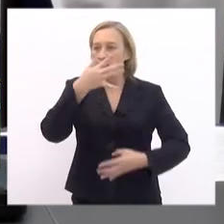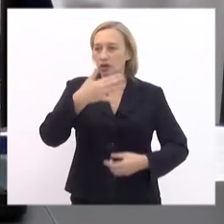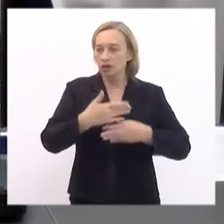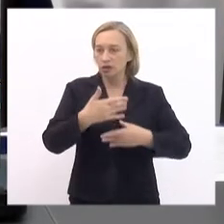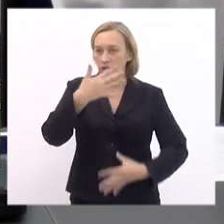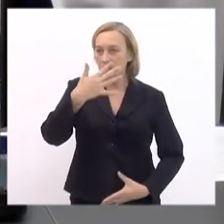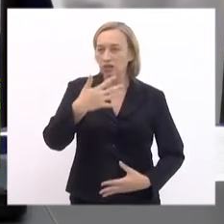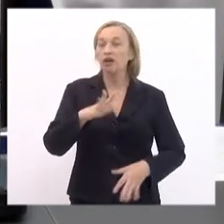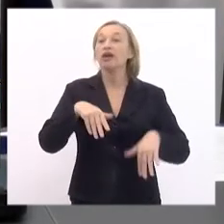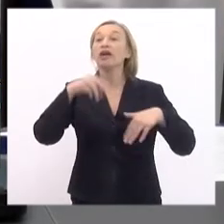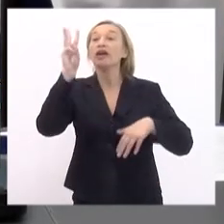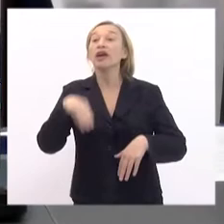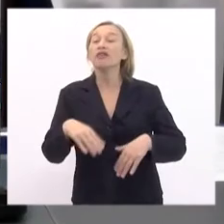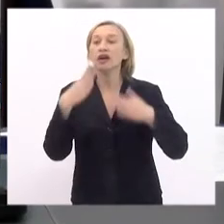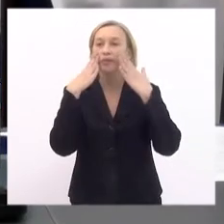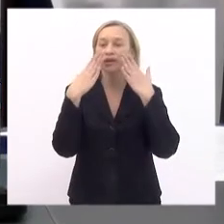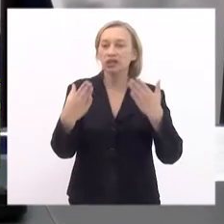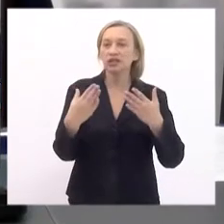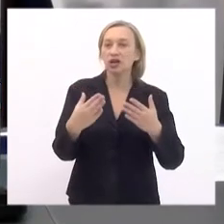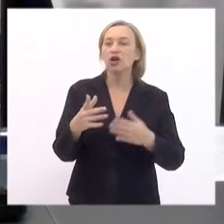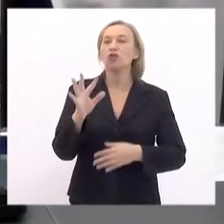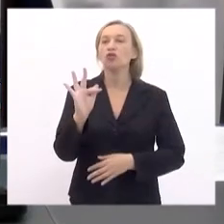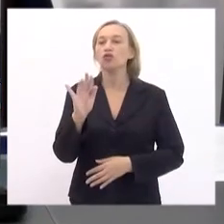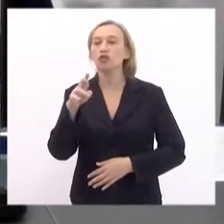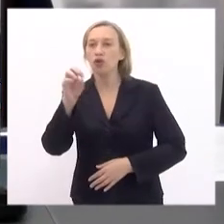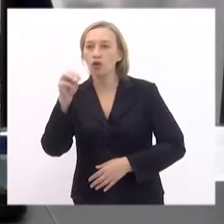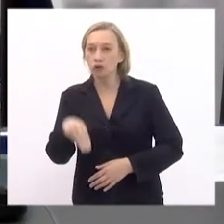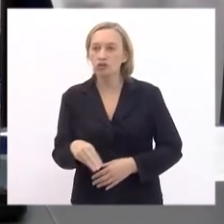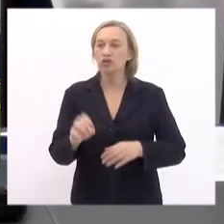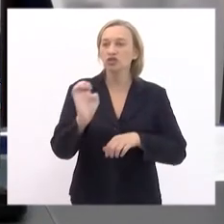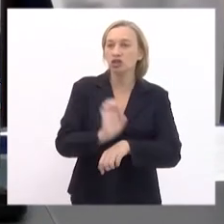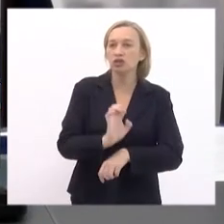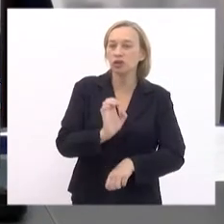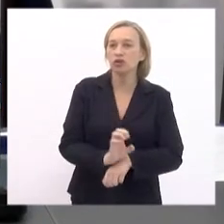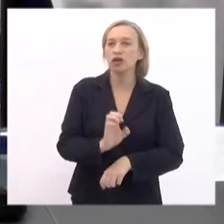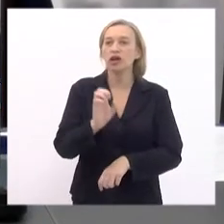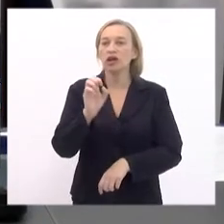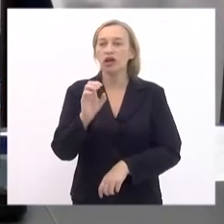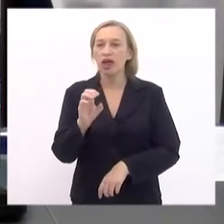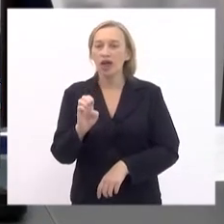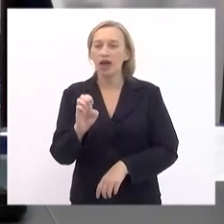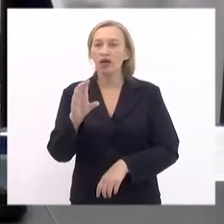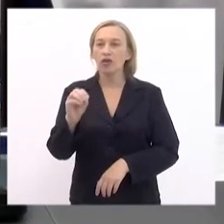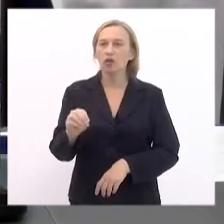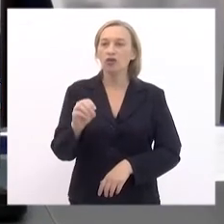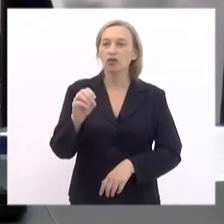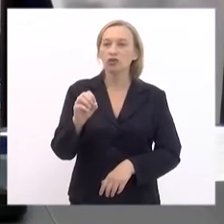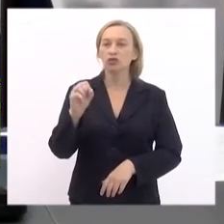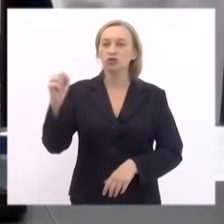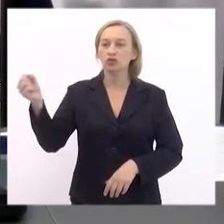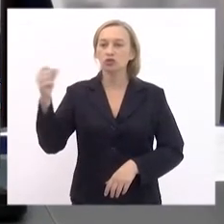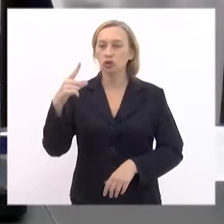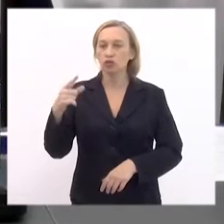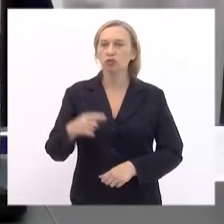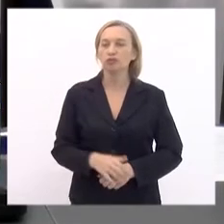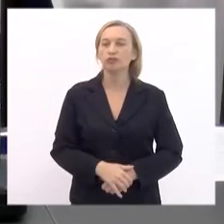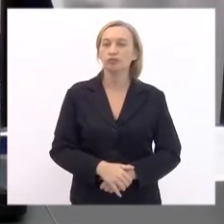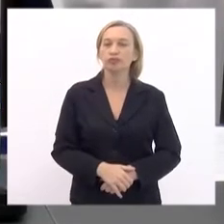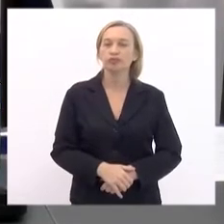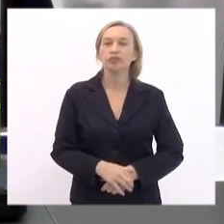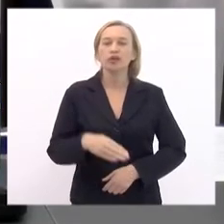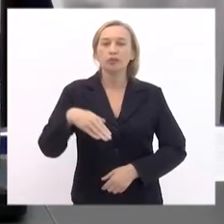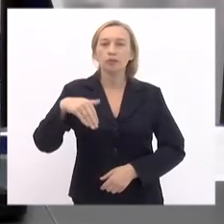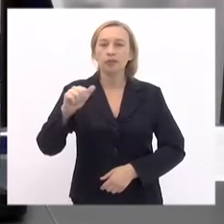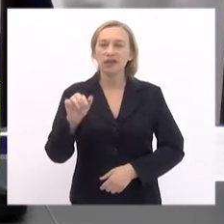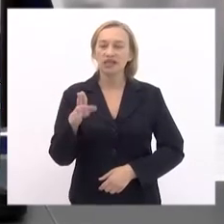intervenção representando o Fórum Estadual de Ecosol, o Fórum de Cooperativas Populares, então, assim, Cooperativismo Popular. Então, Marcelo